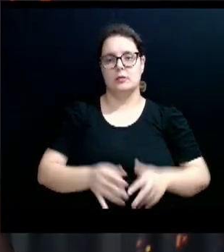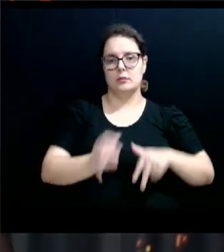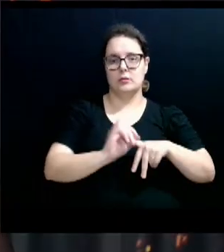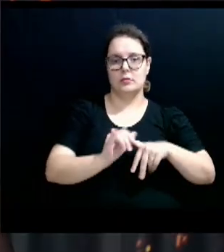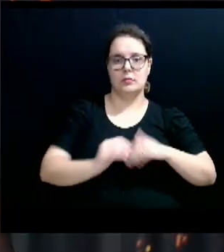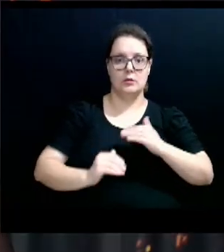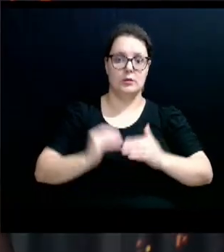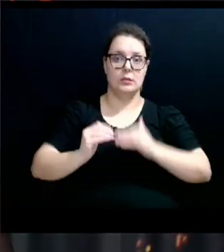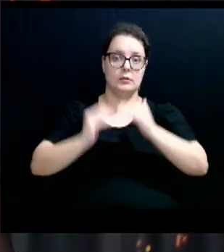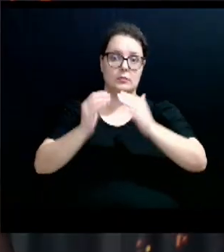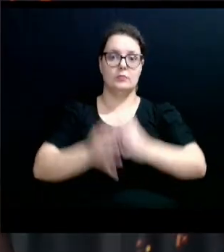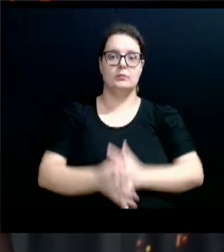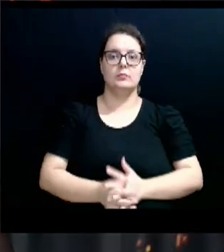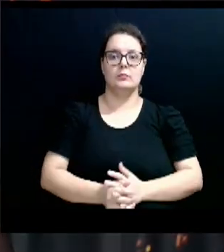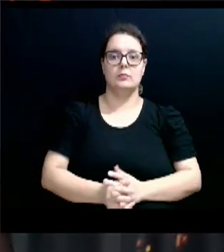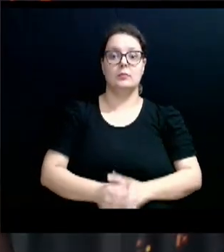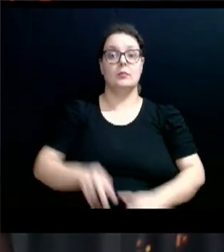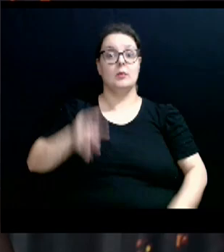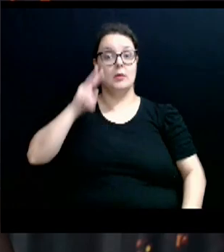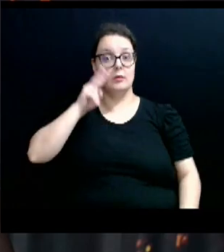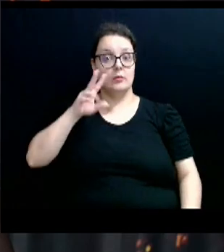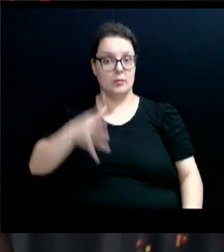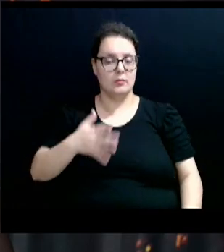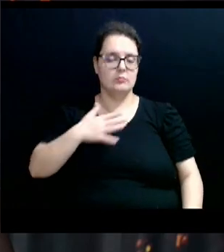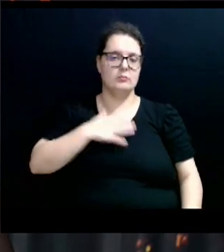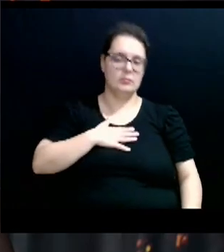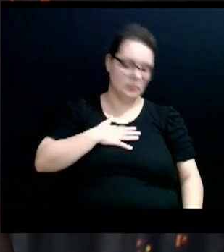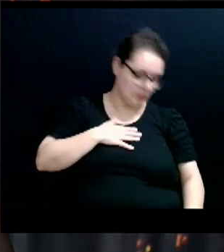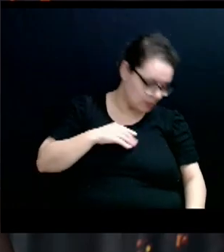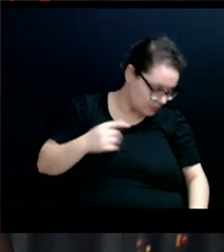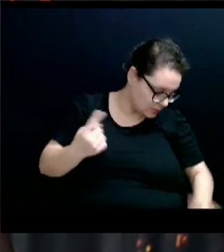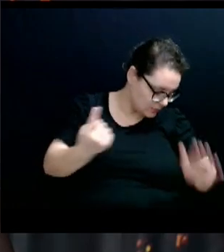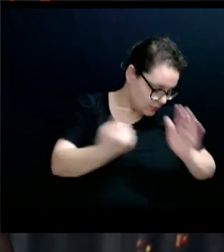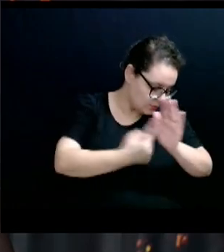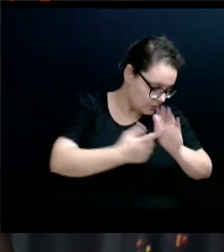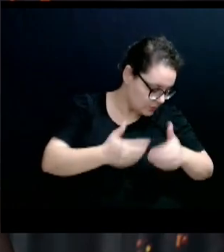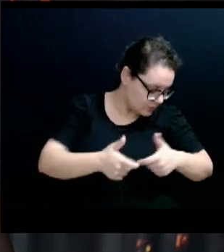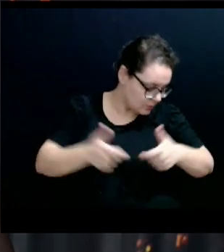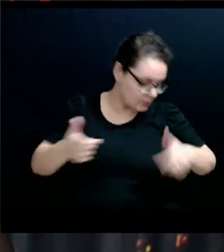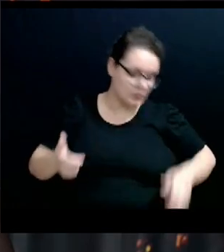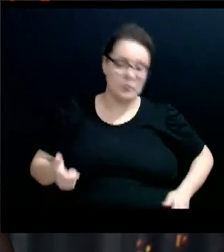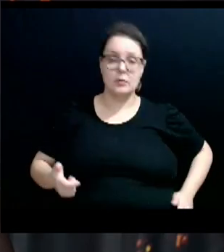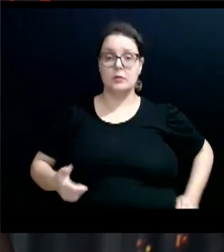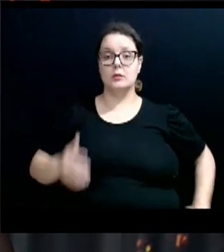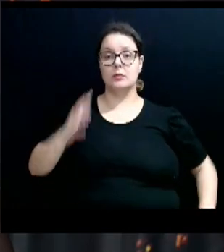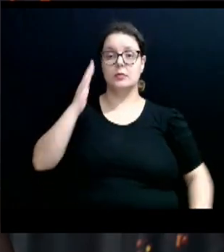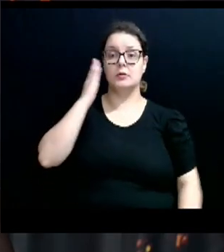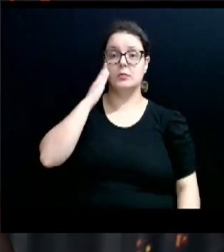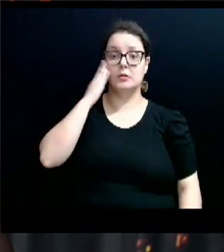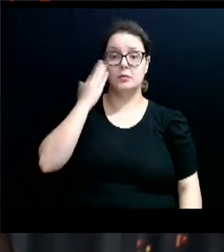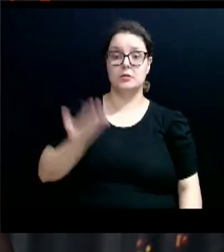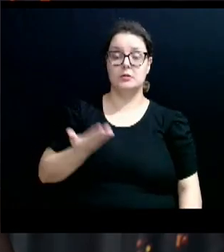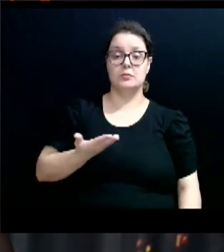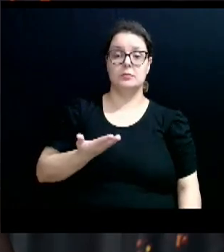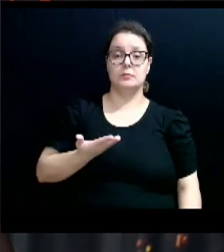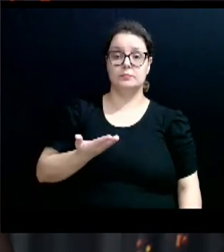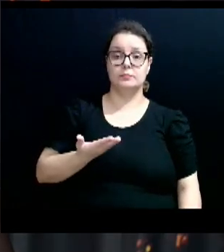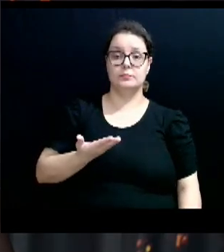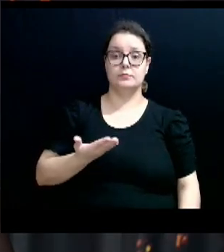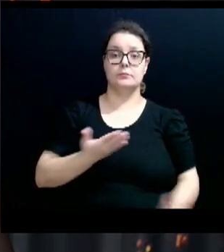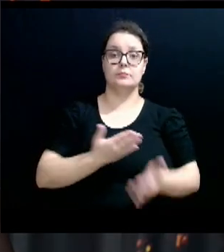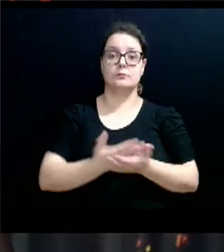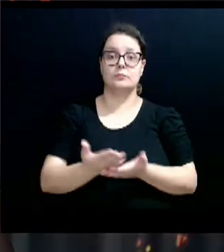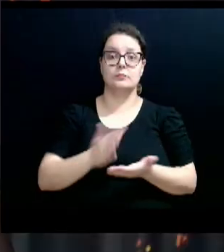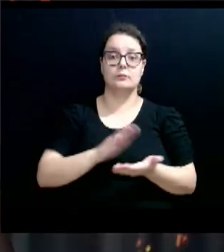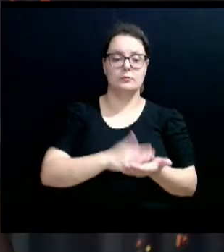e ver aquilo, para mim, foi um grande marcador de entender e começar a reinterpretar a relação